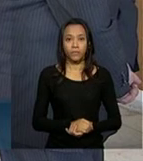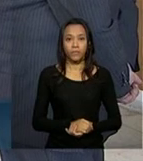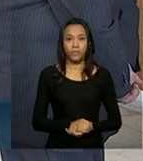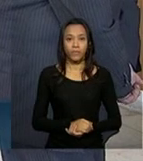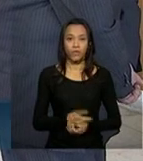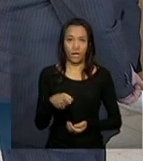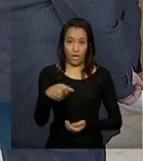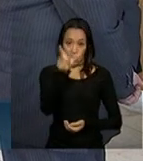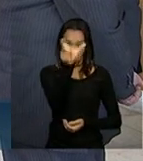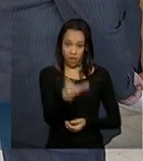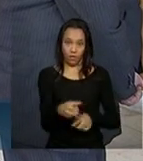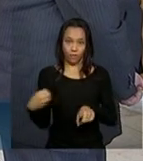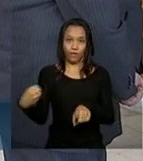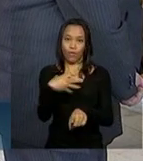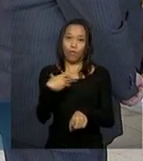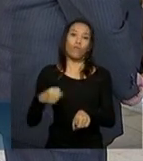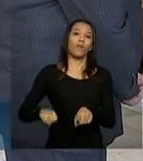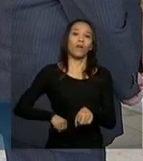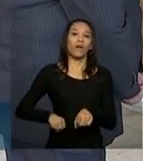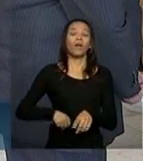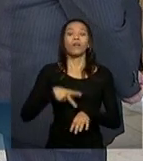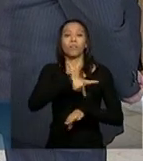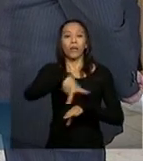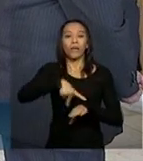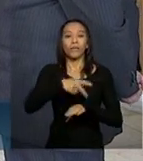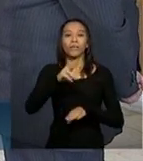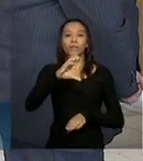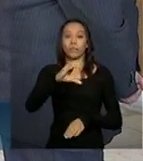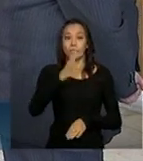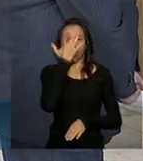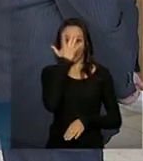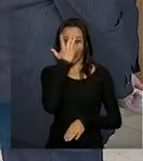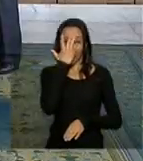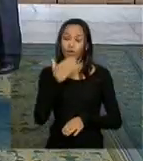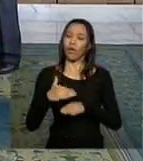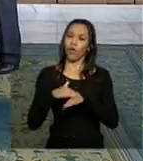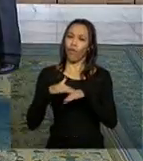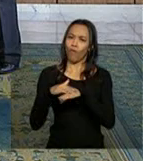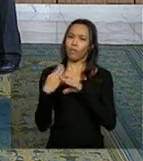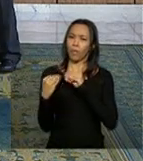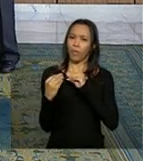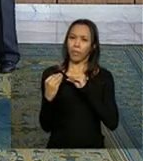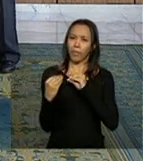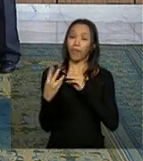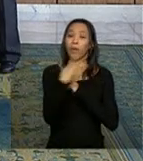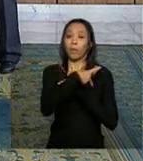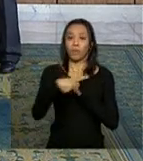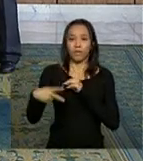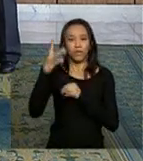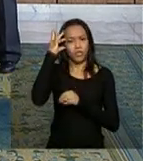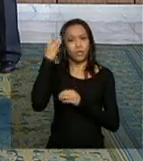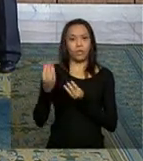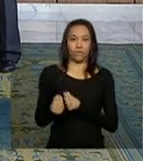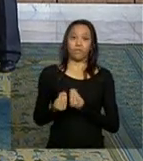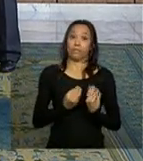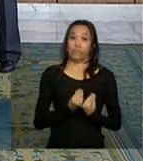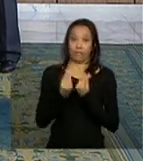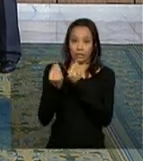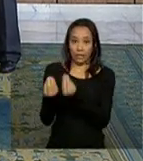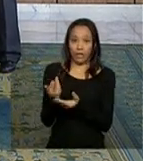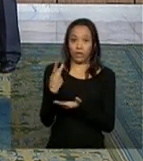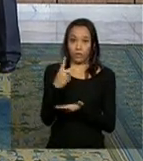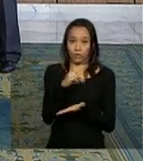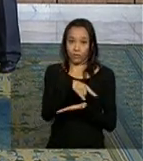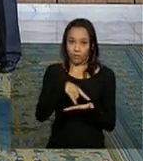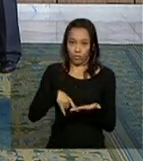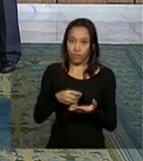O novo embaixador da Índia, então, conversa com a presidenta Dilma Rousseff, neste momento entrega a sua credencial, a